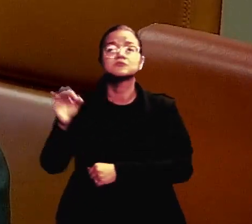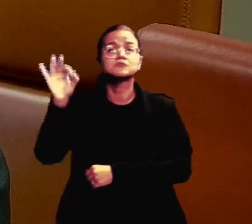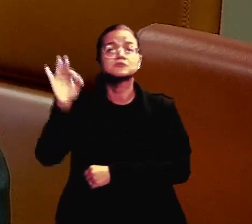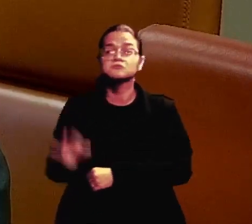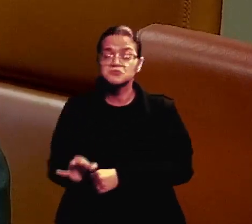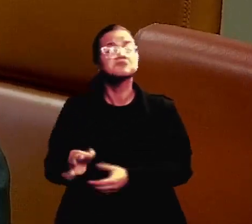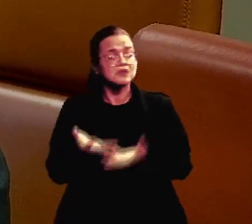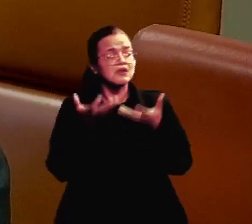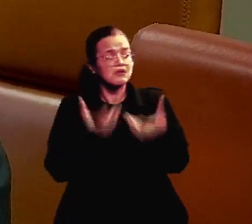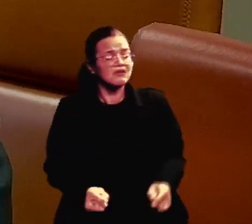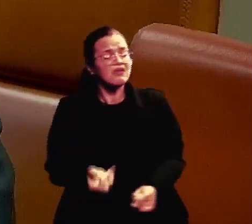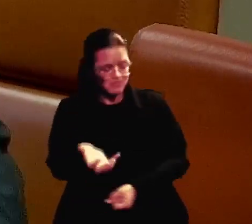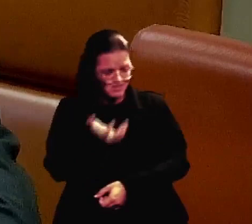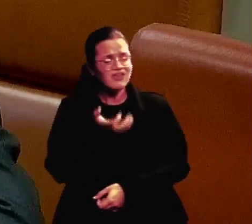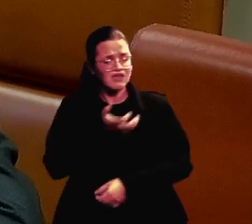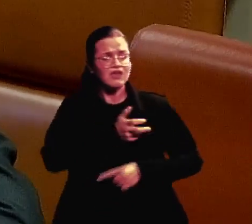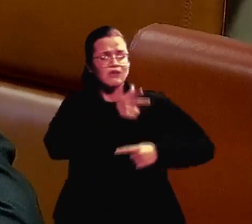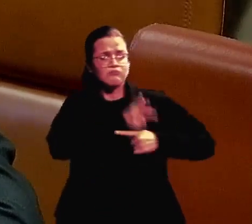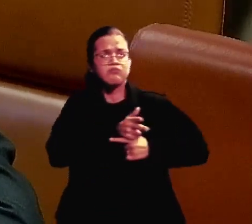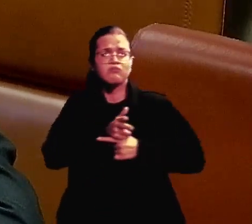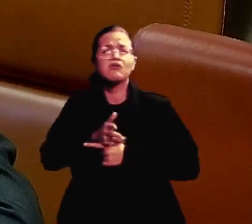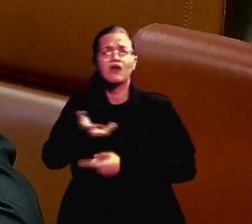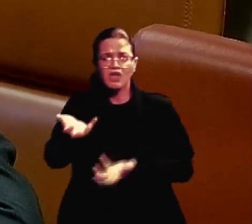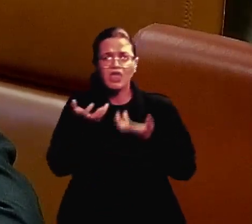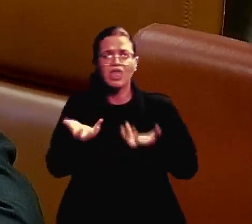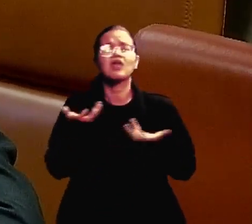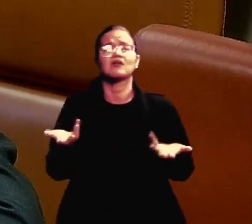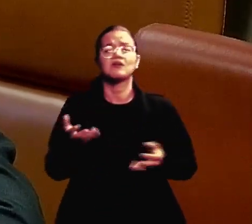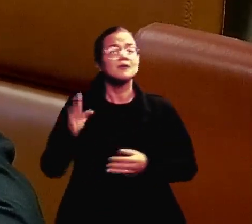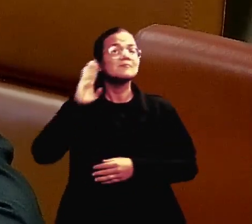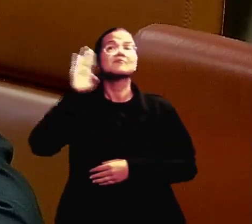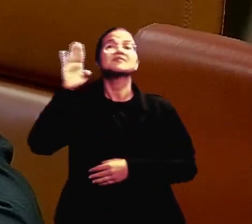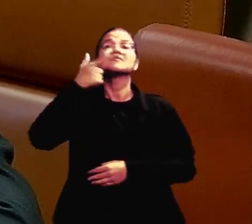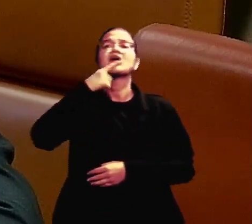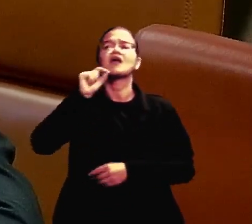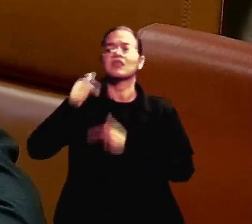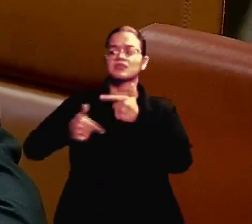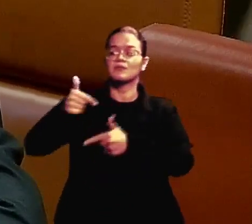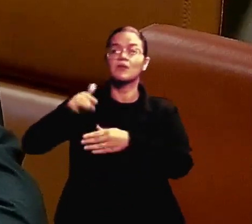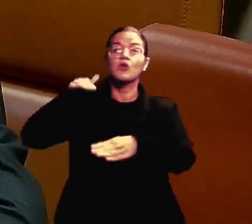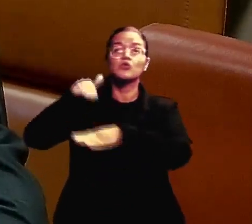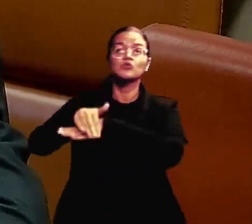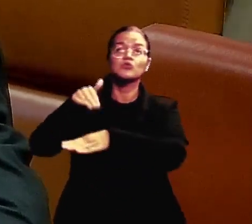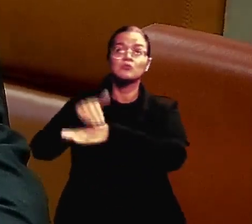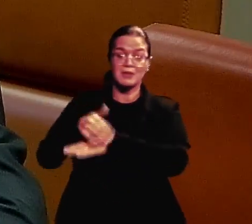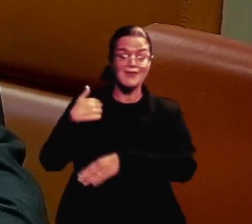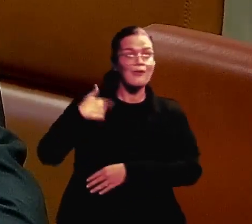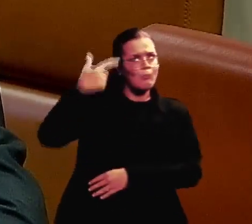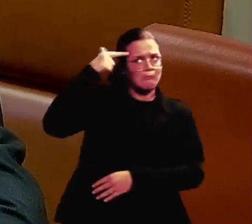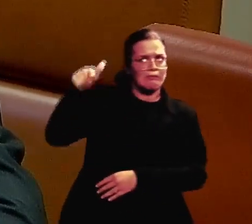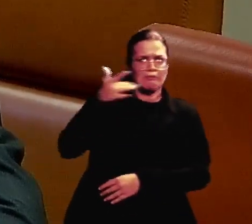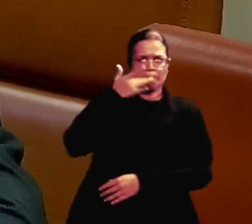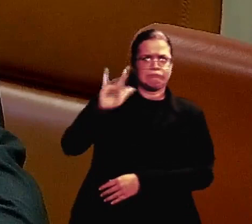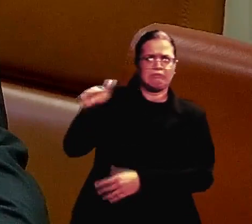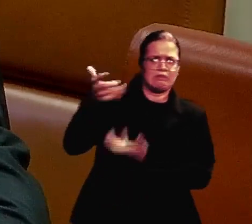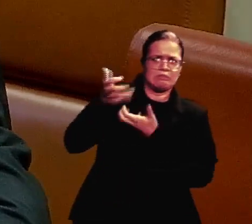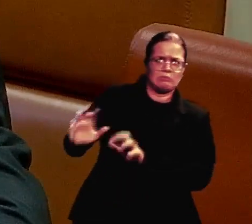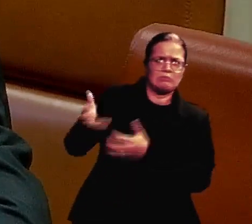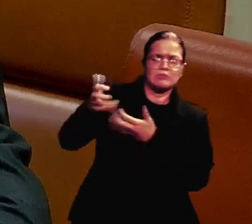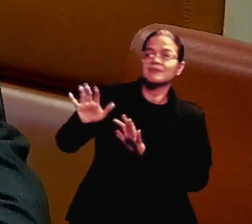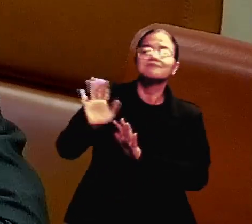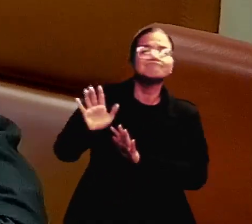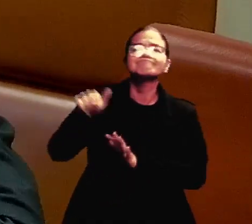100% é a favor, principalmente aqueles que trabalham à noite. E o que eu achei que não